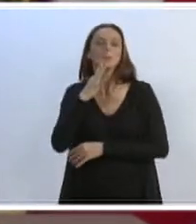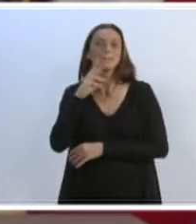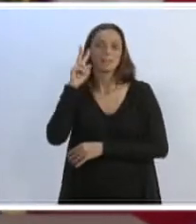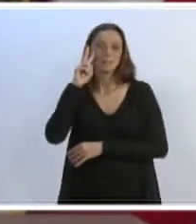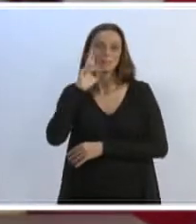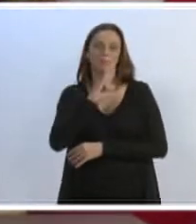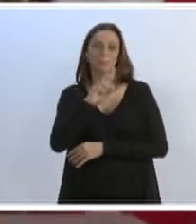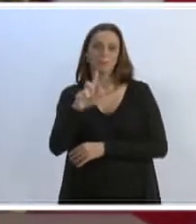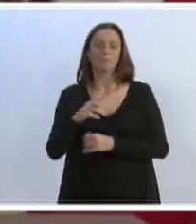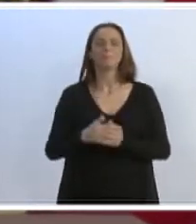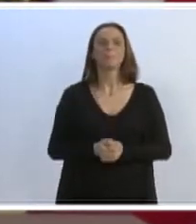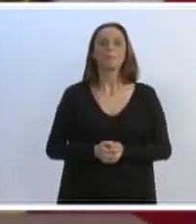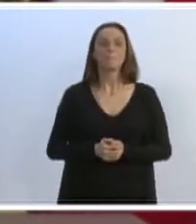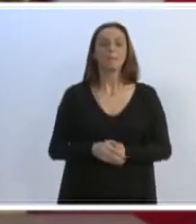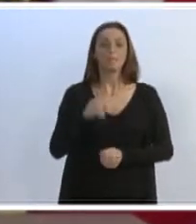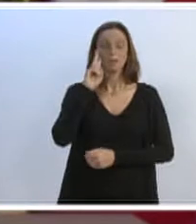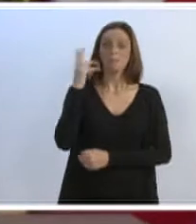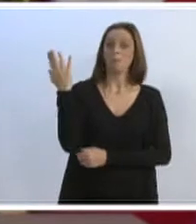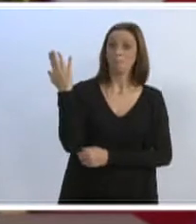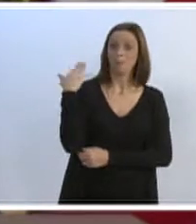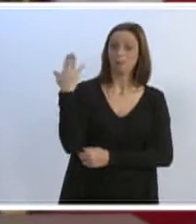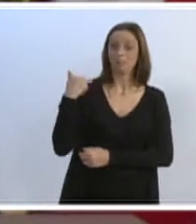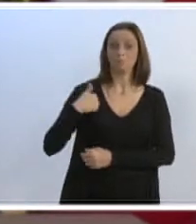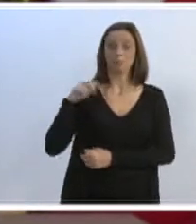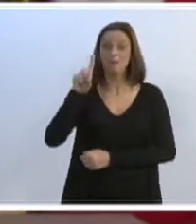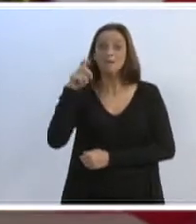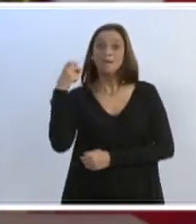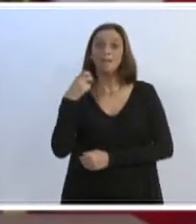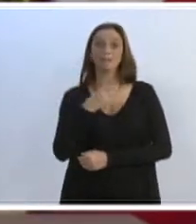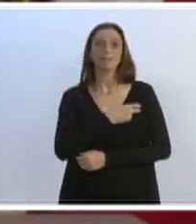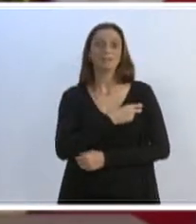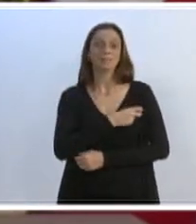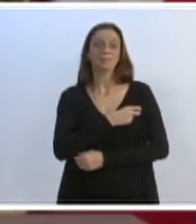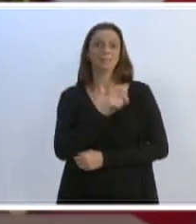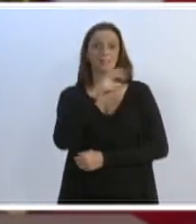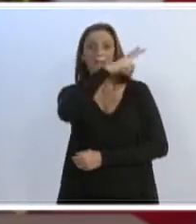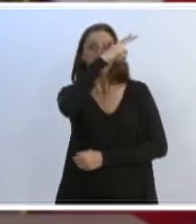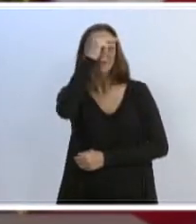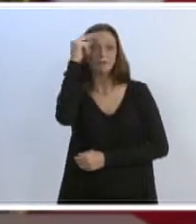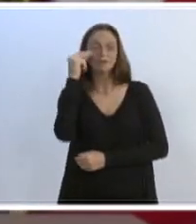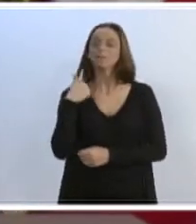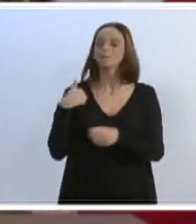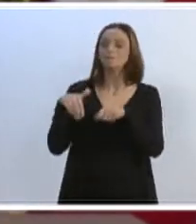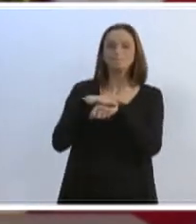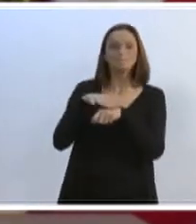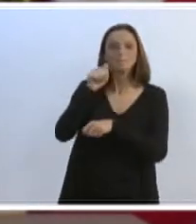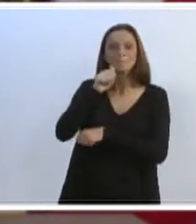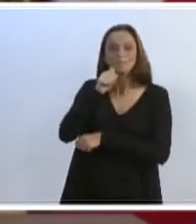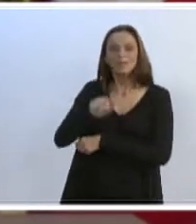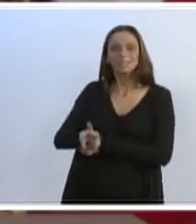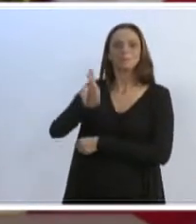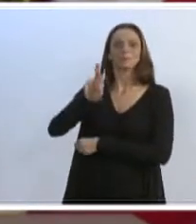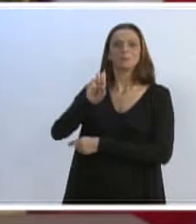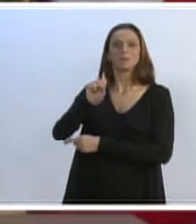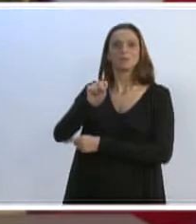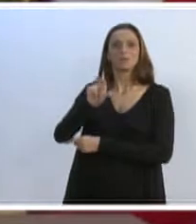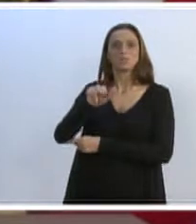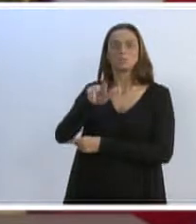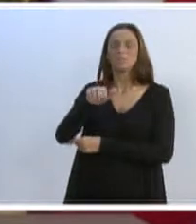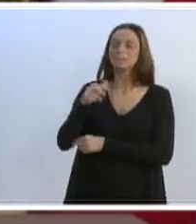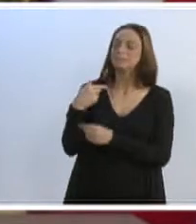histórica da Biblioteca Pública de Santa Catarina com o interior do Estado. Porque, ao longo dos 163 anos